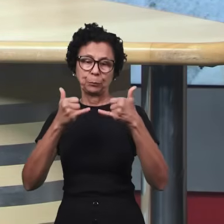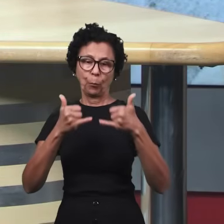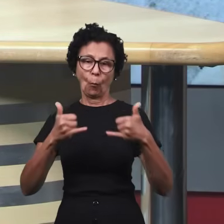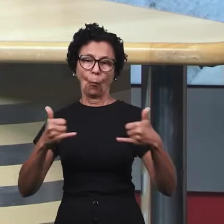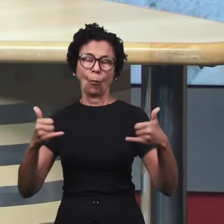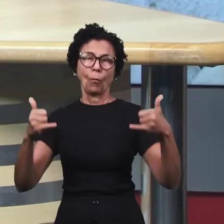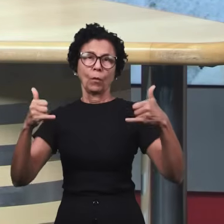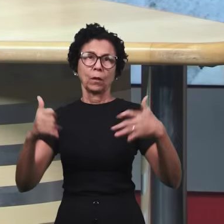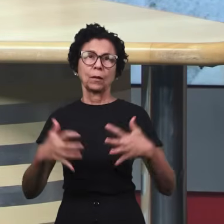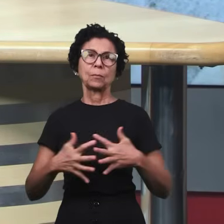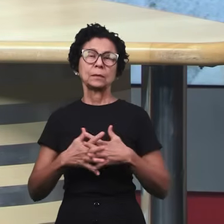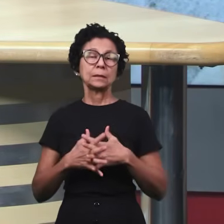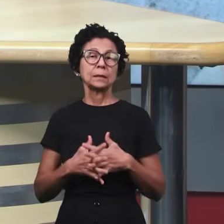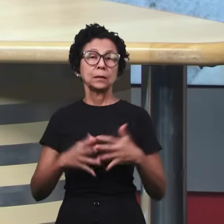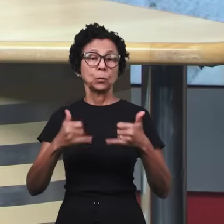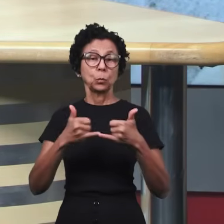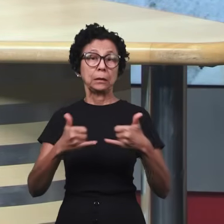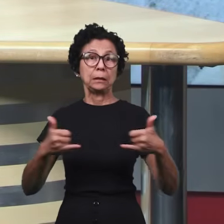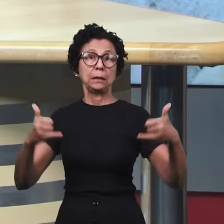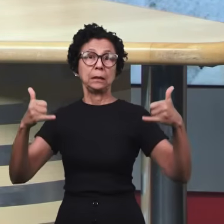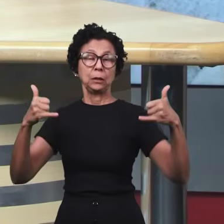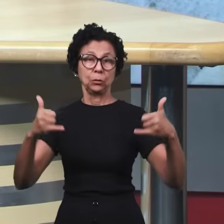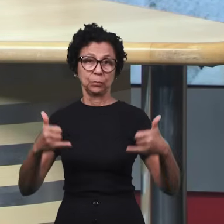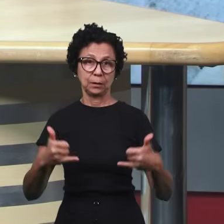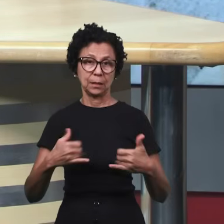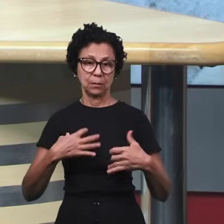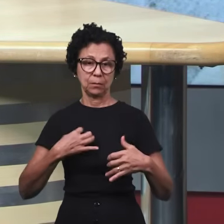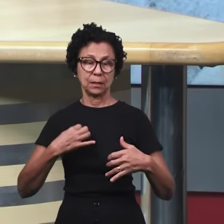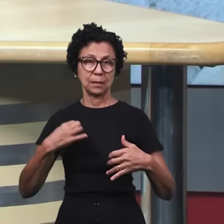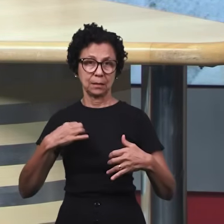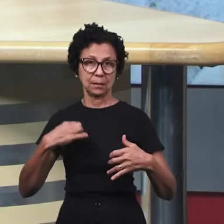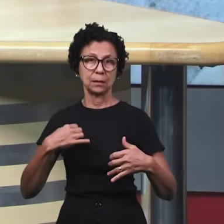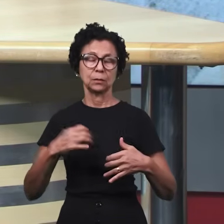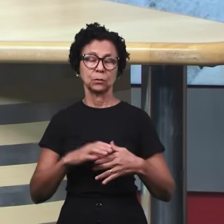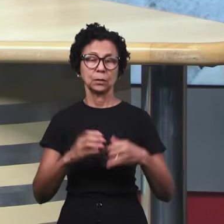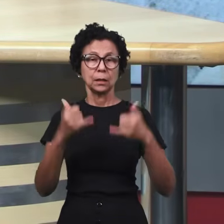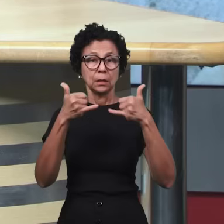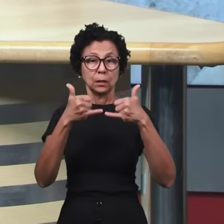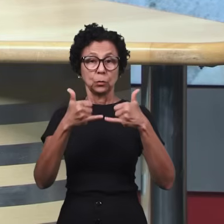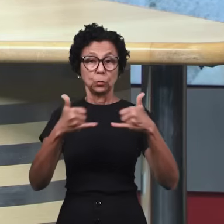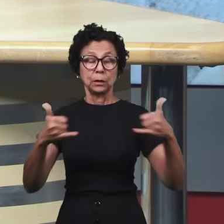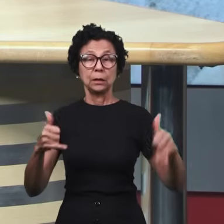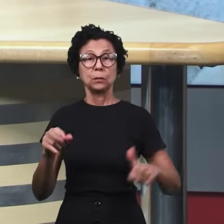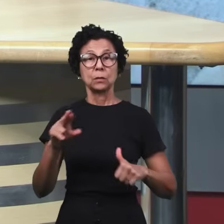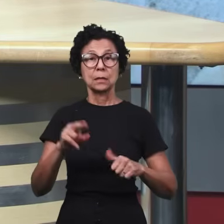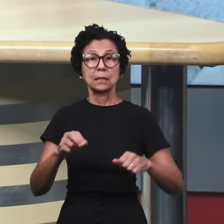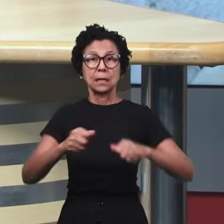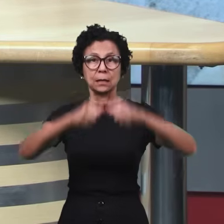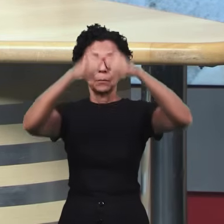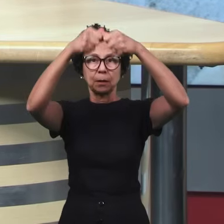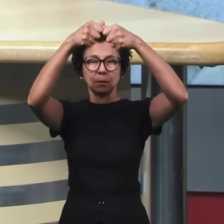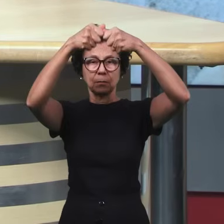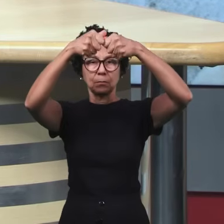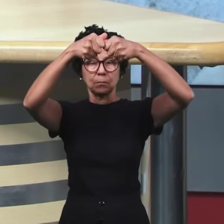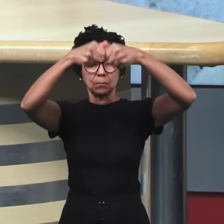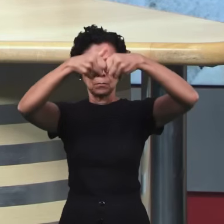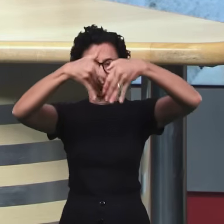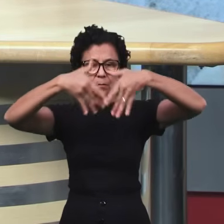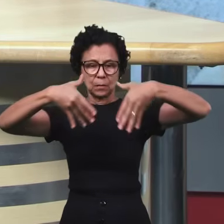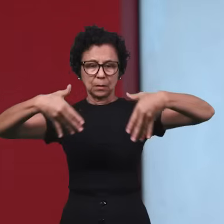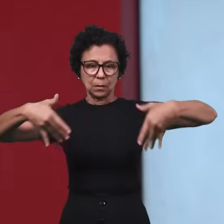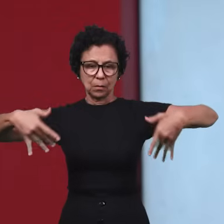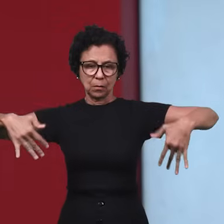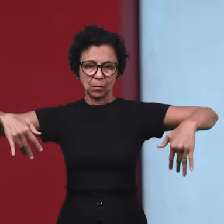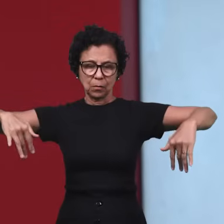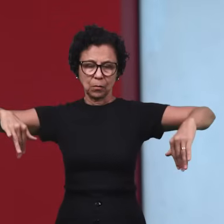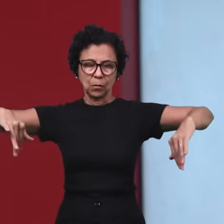está ligado também à santificação, né? Ali usado no tabernáculo, as cortinas do tabernáculo que faziam a separação. Então